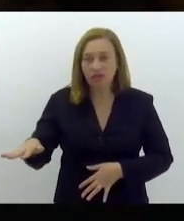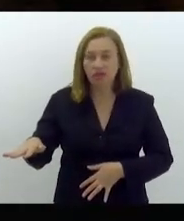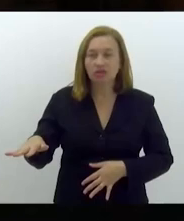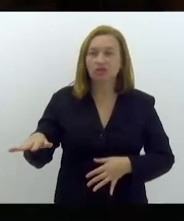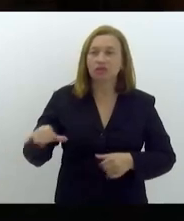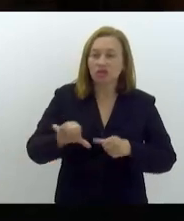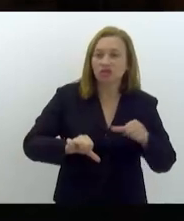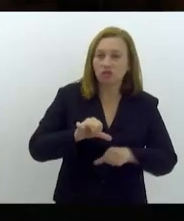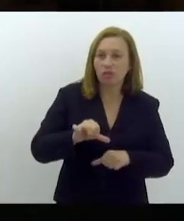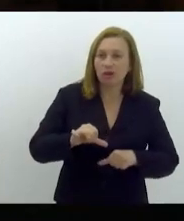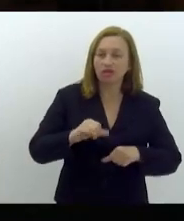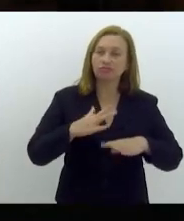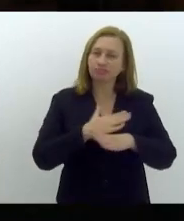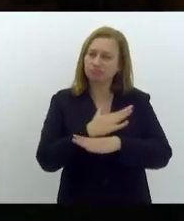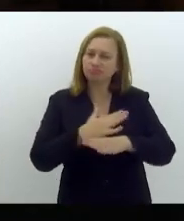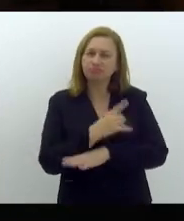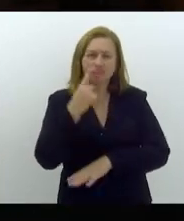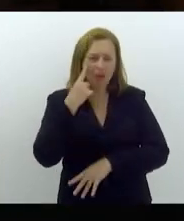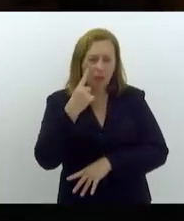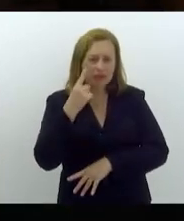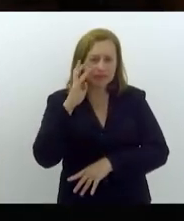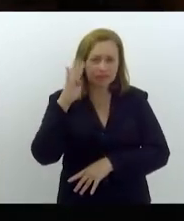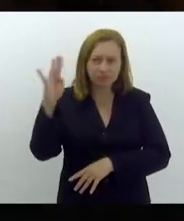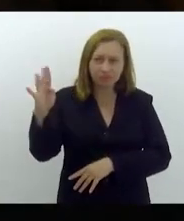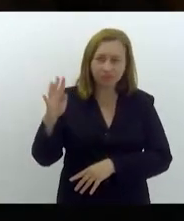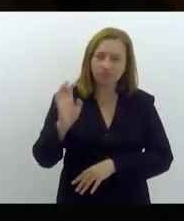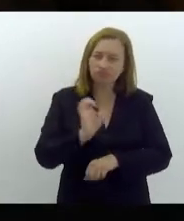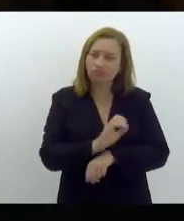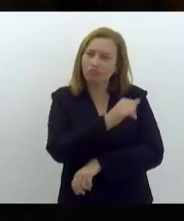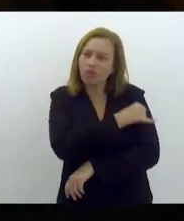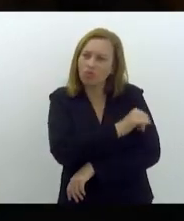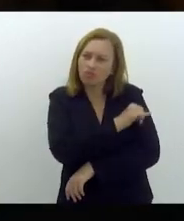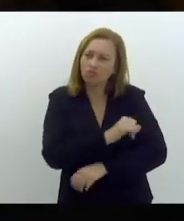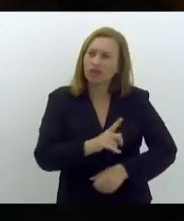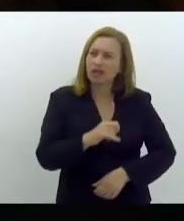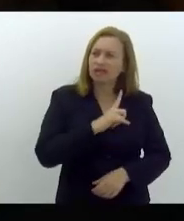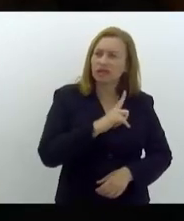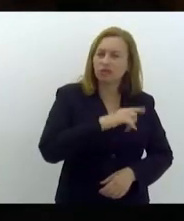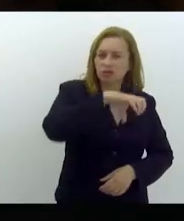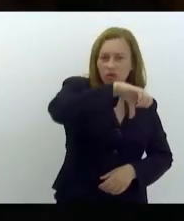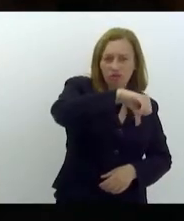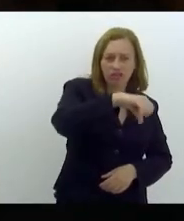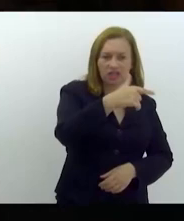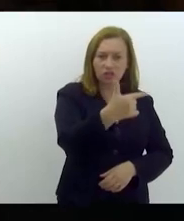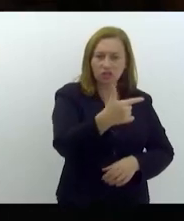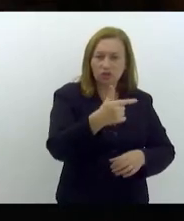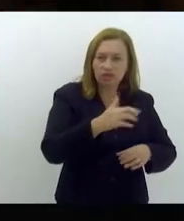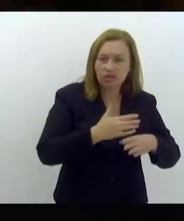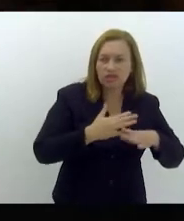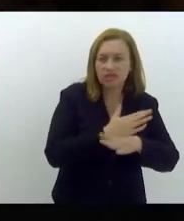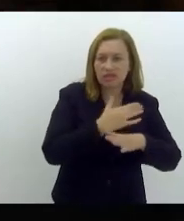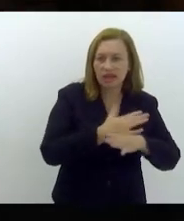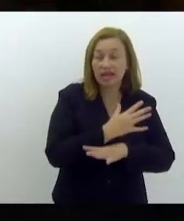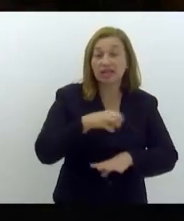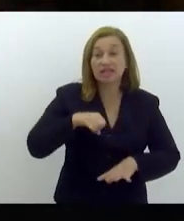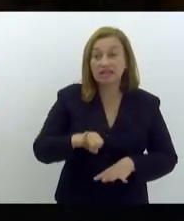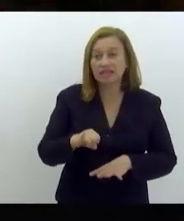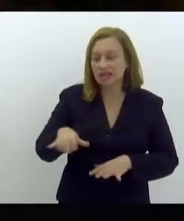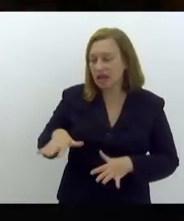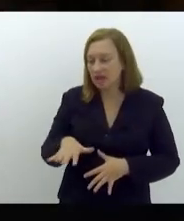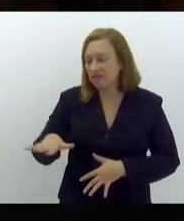só para vocês terem uma ideia no estado do Rio de Janeiro temos 92 cidades se a maré fosse